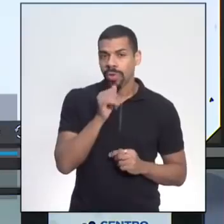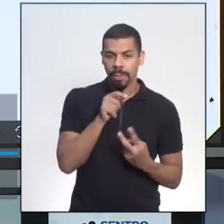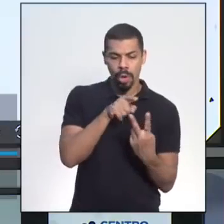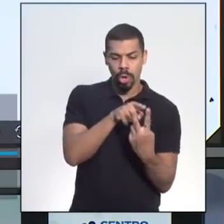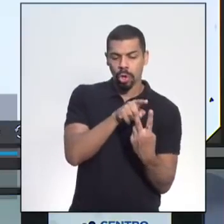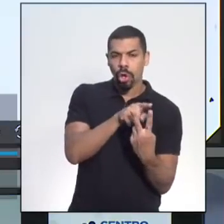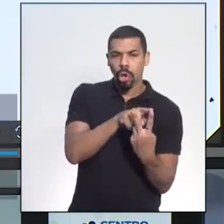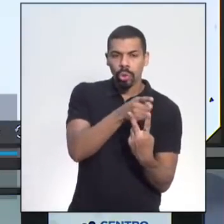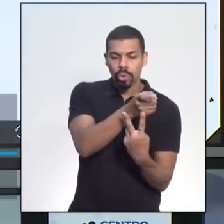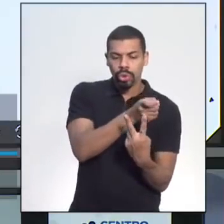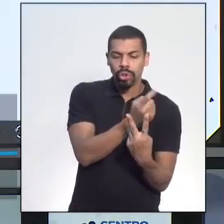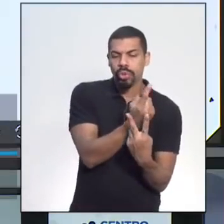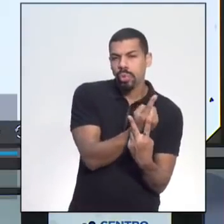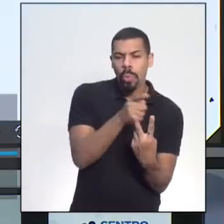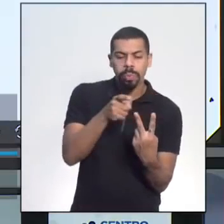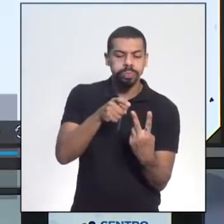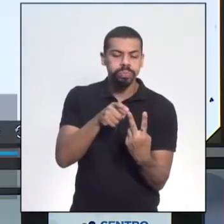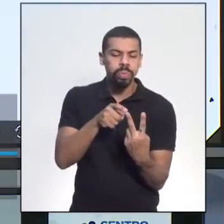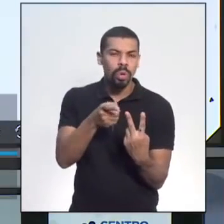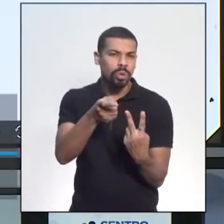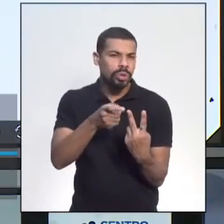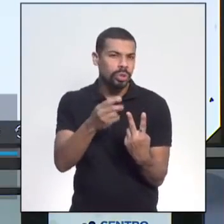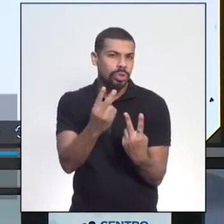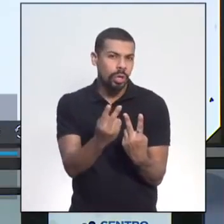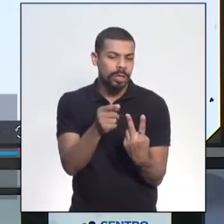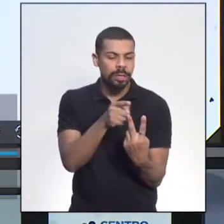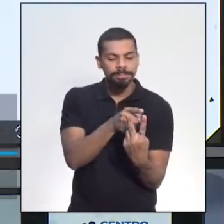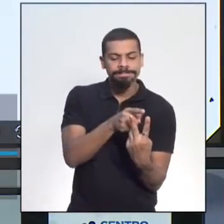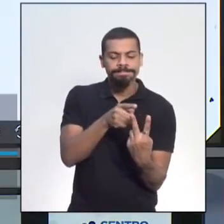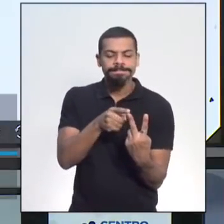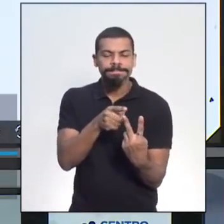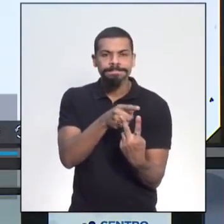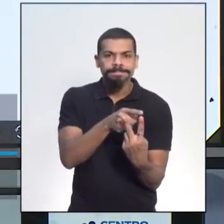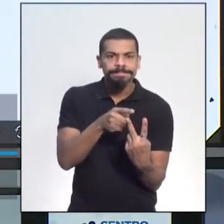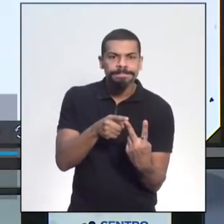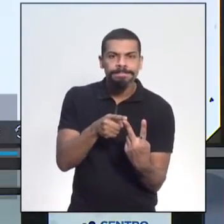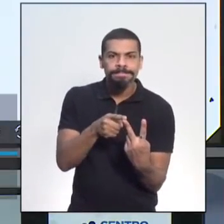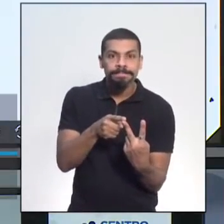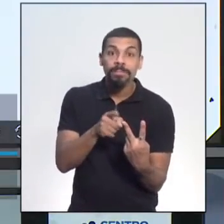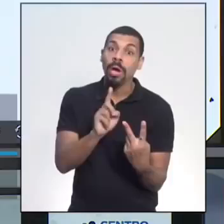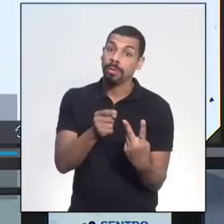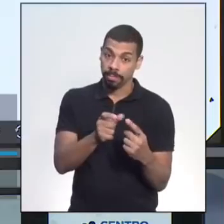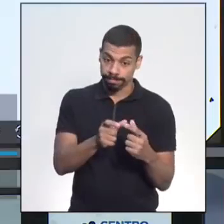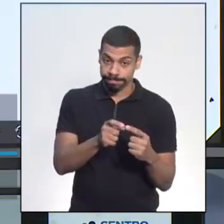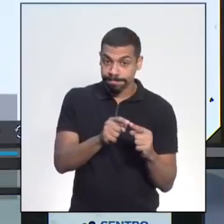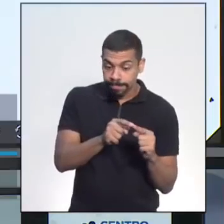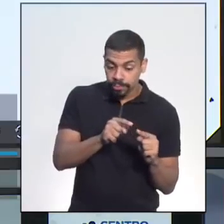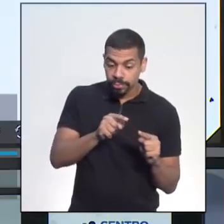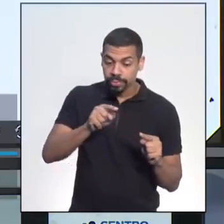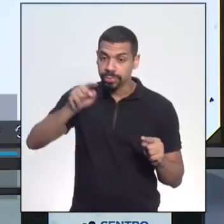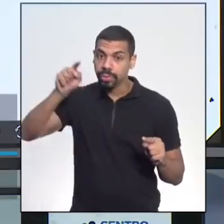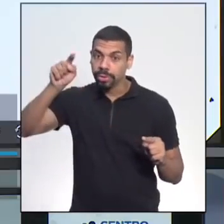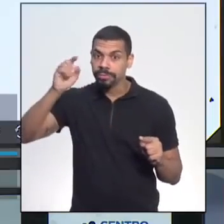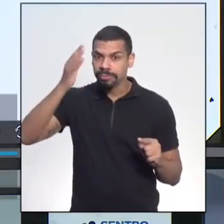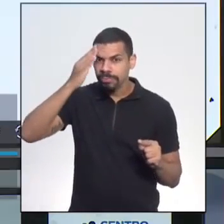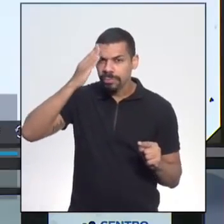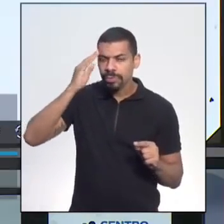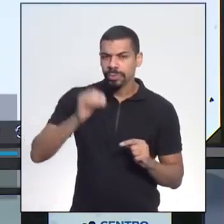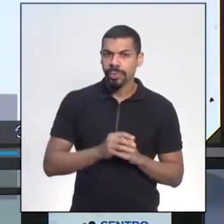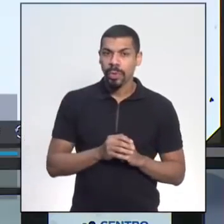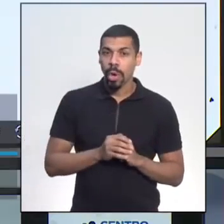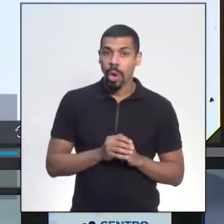x2, aumentou. Como assim? Faz de conta que esse é o 1 e esse aqui é o 2. Olha, de 1 para 2, ele aumentou. Você percebe que o seu